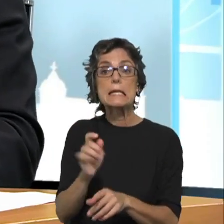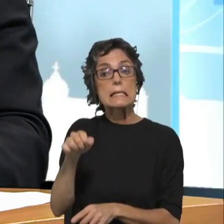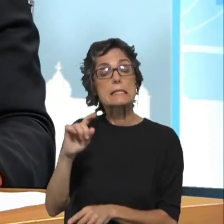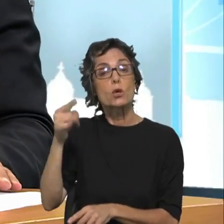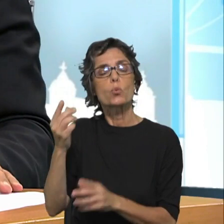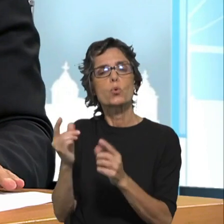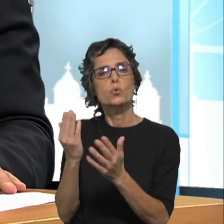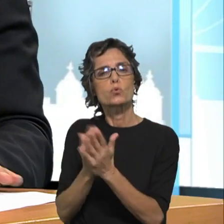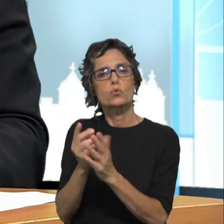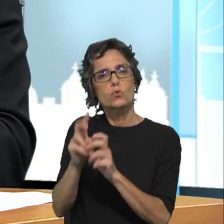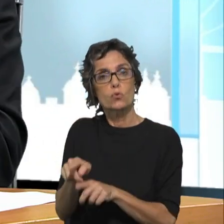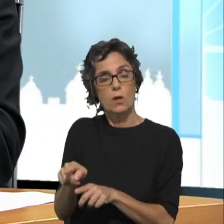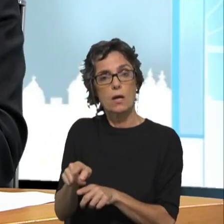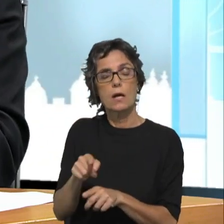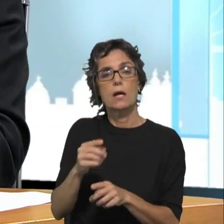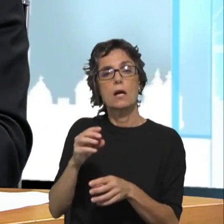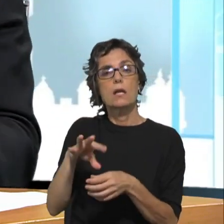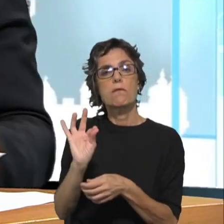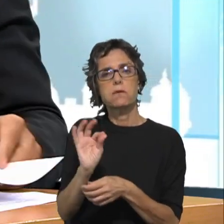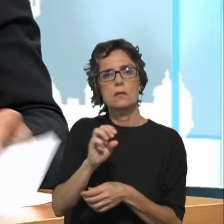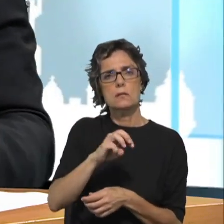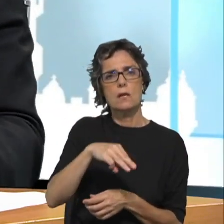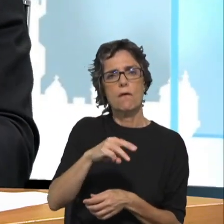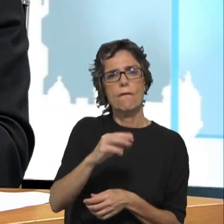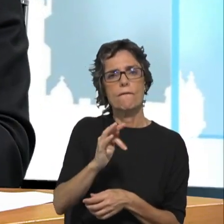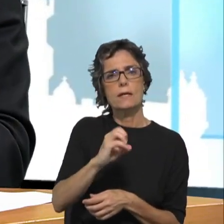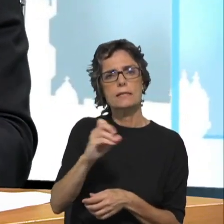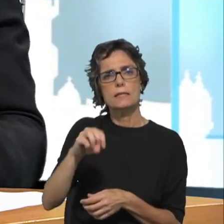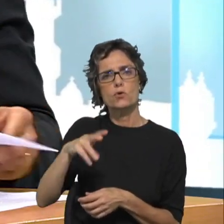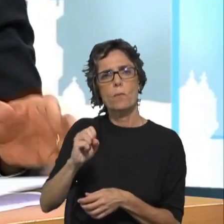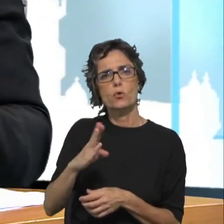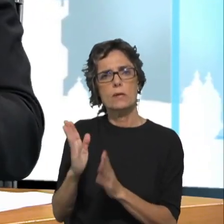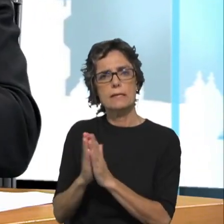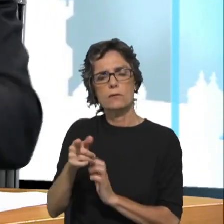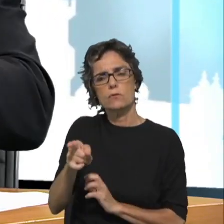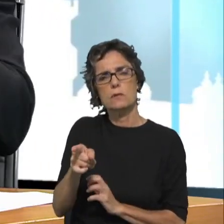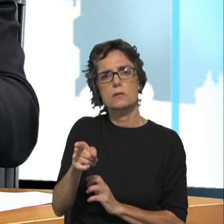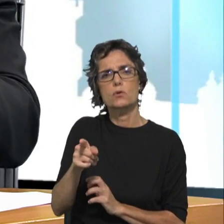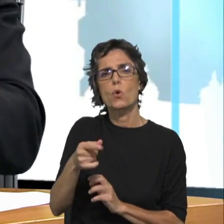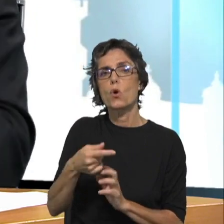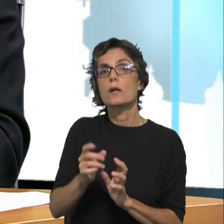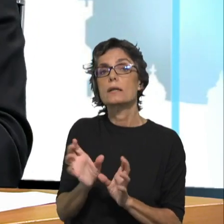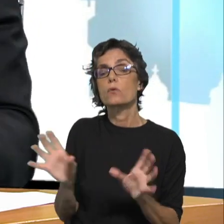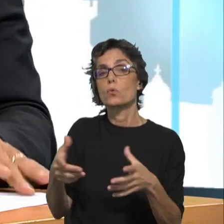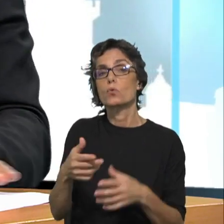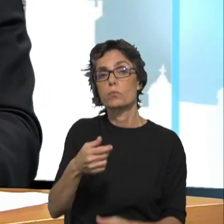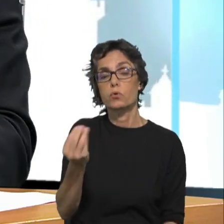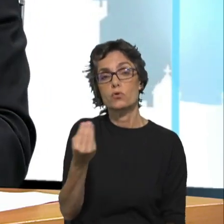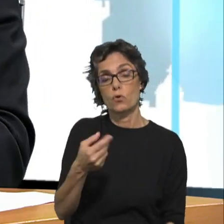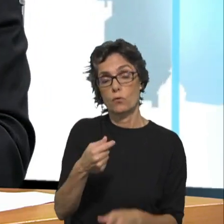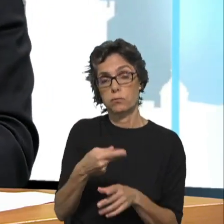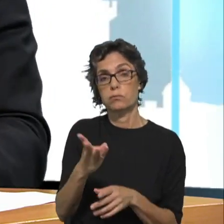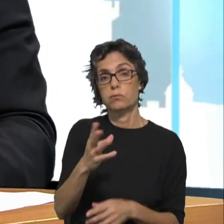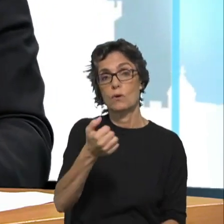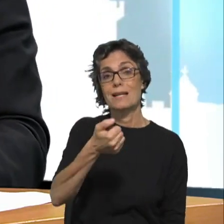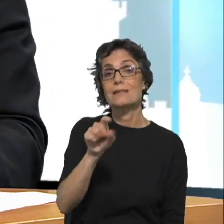interessante da Fundação Francisco Manuel dos Santos, que tinha uma amostra de 5.000 jovens, e portanto quase do dobro da nossa,